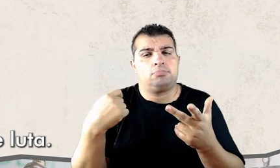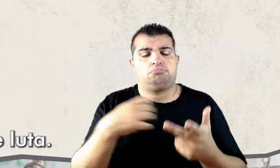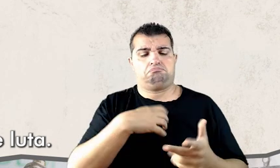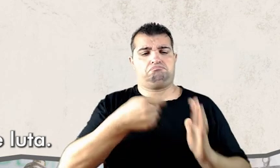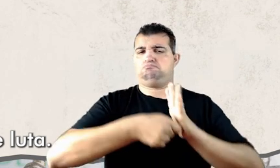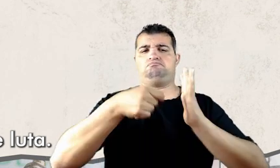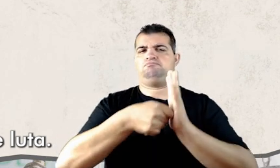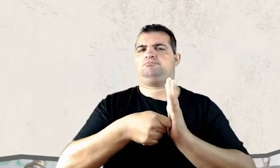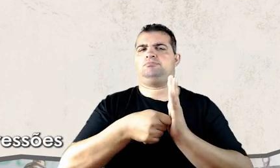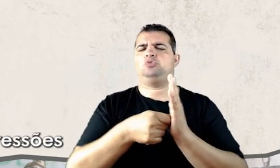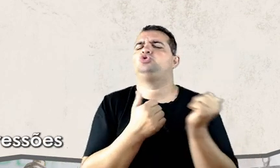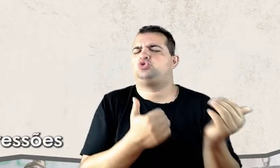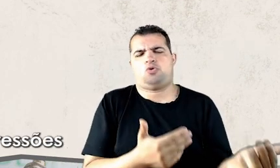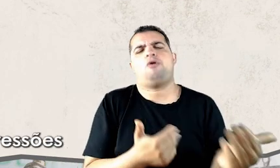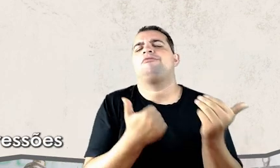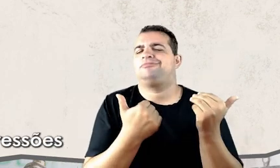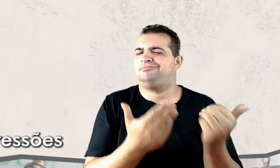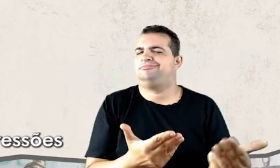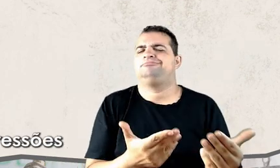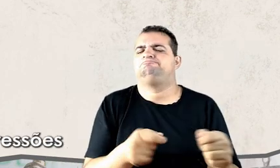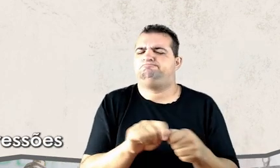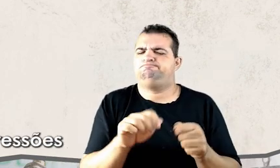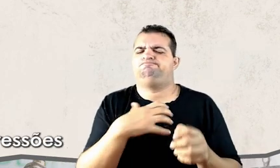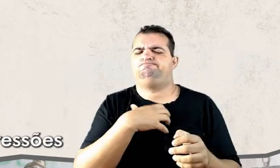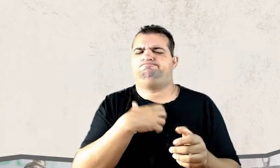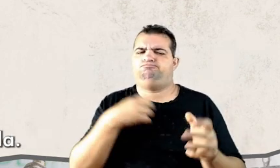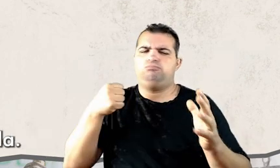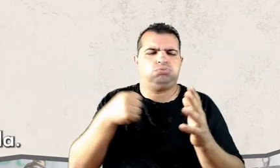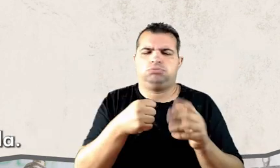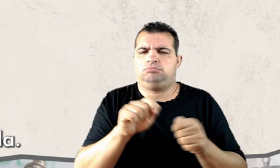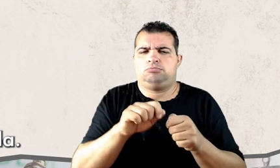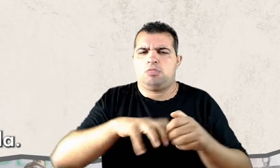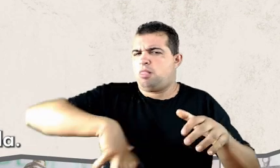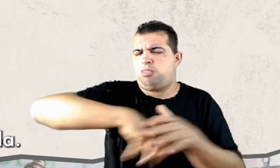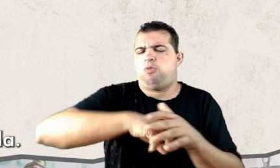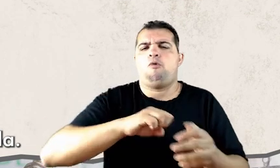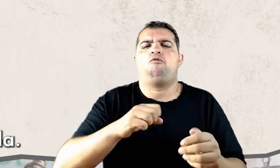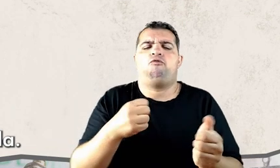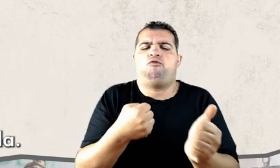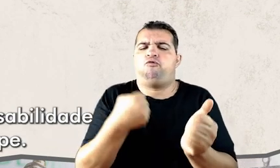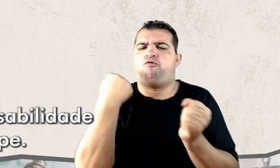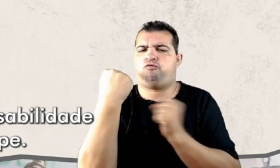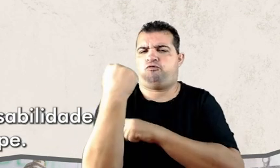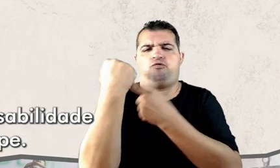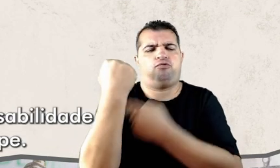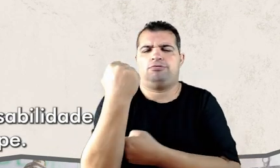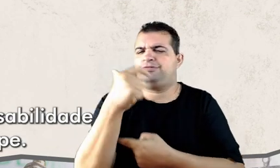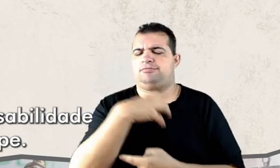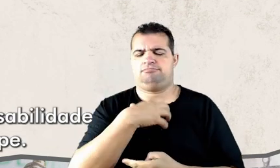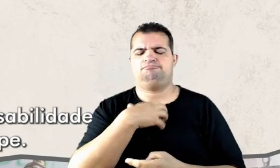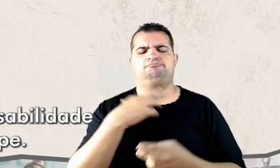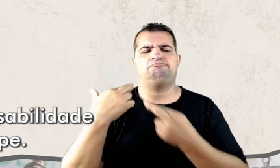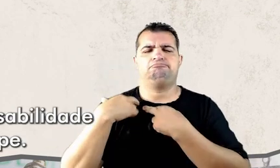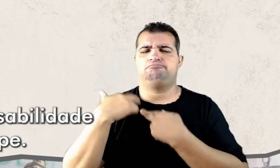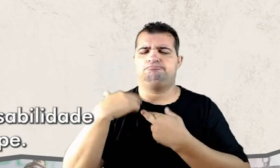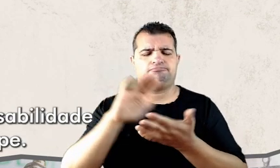necessário espírito de luta. E jovem demais para sentir as agressões e reagir com a força adequada. Além disso, não tem senso